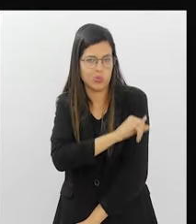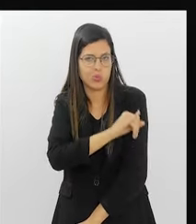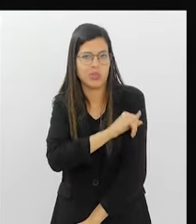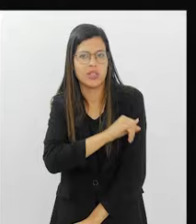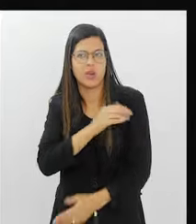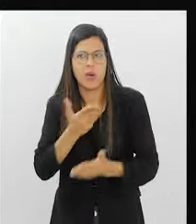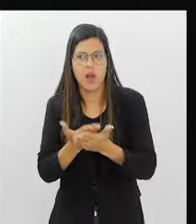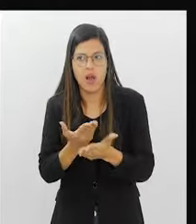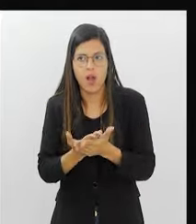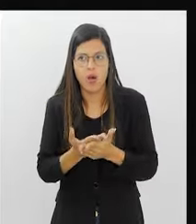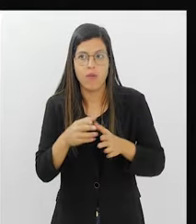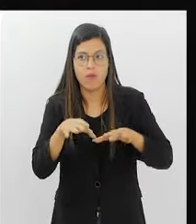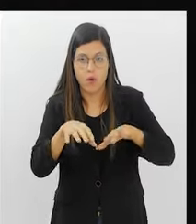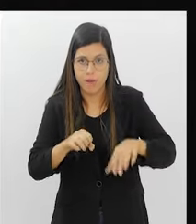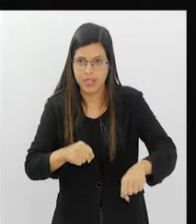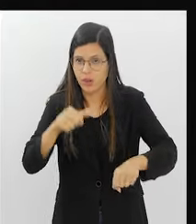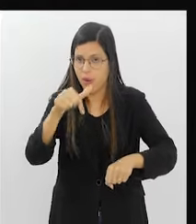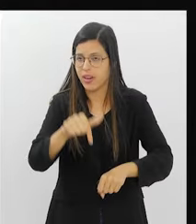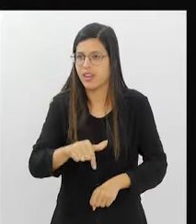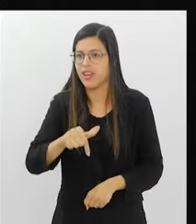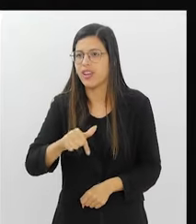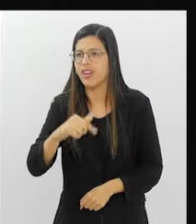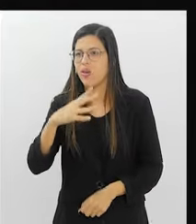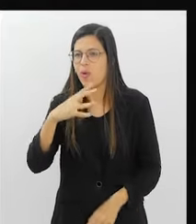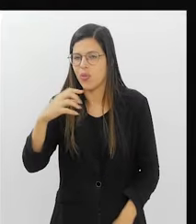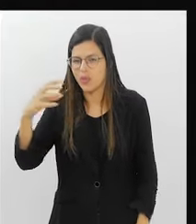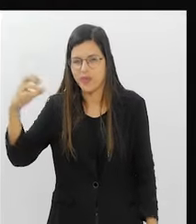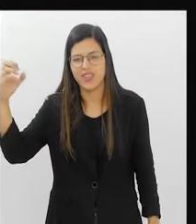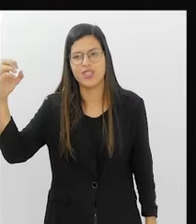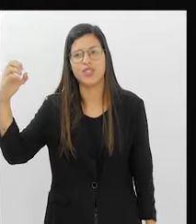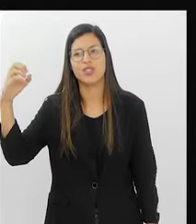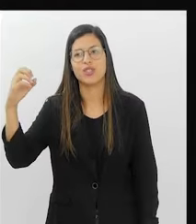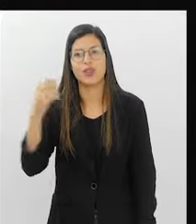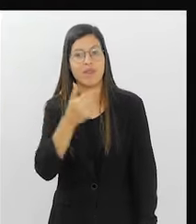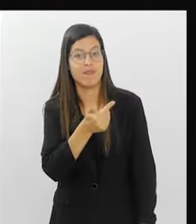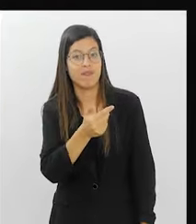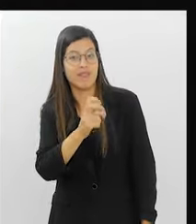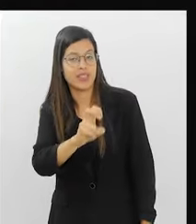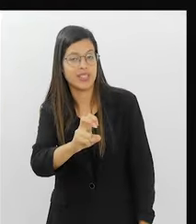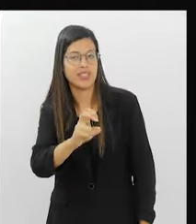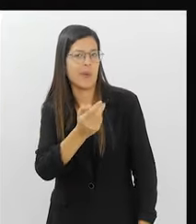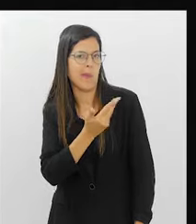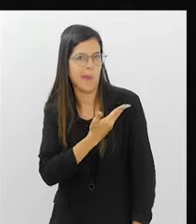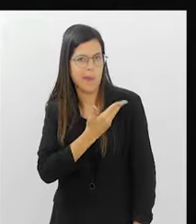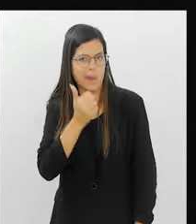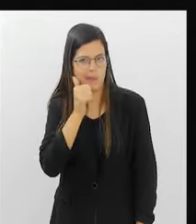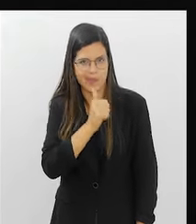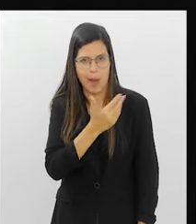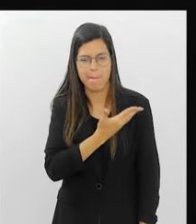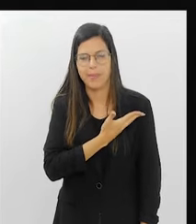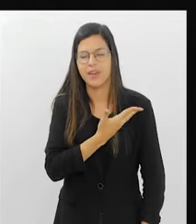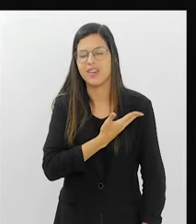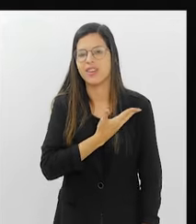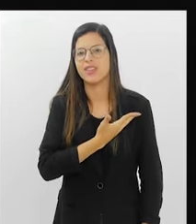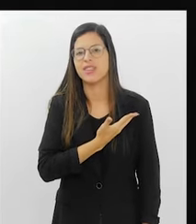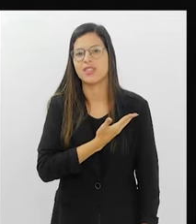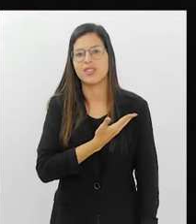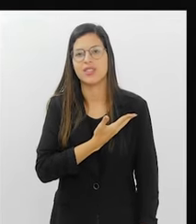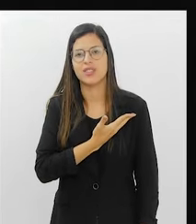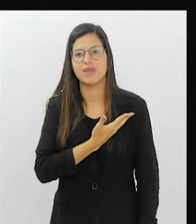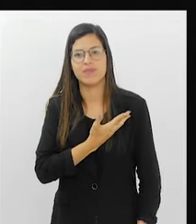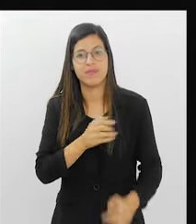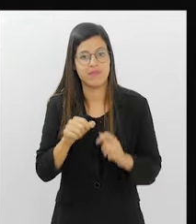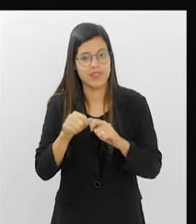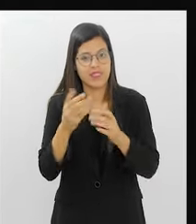Rio de Janeiro Então minha formação é aqui e quando eu Viajei viajei com 25 amigas Maravilha